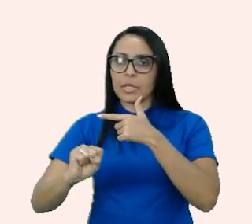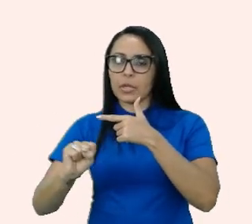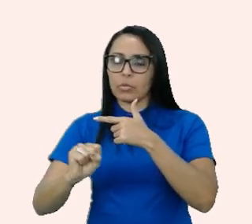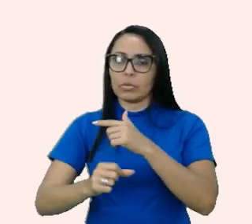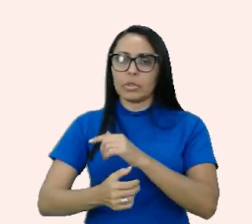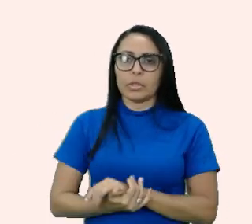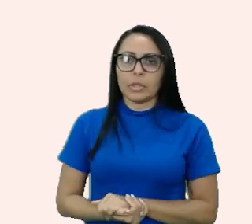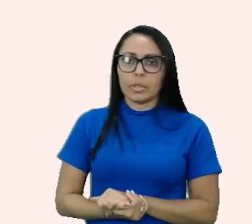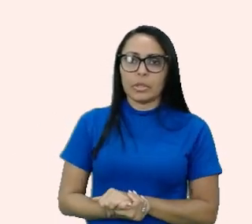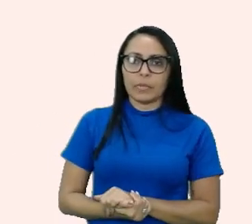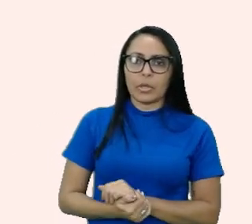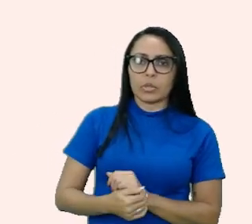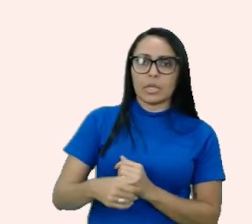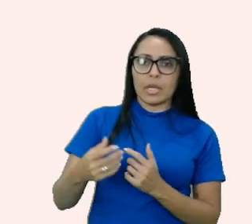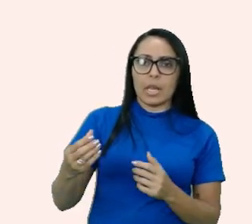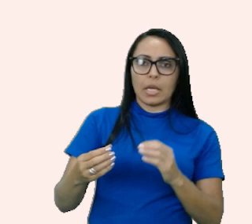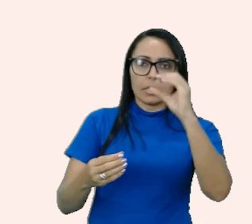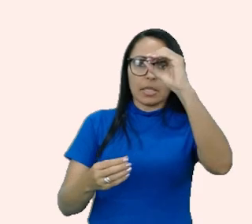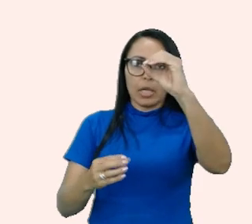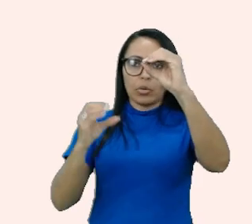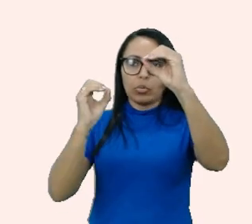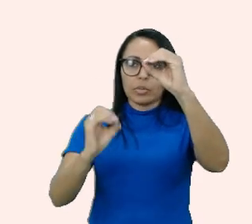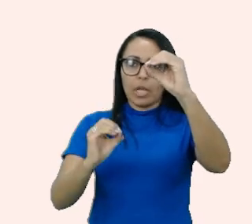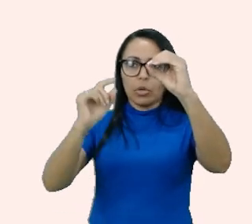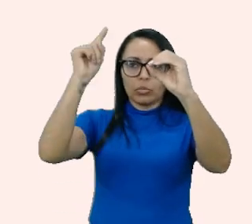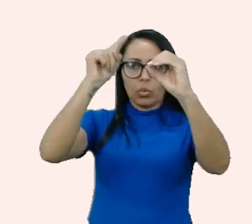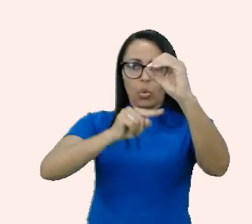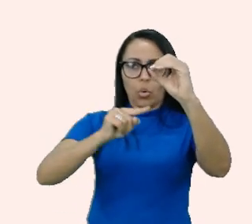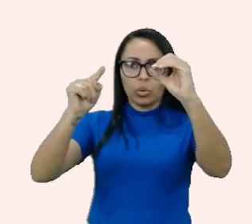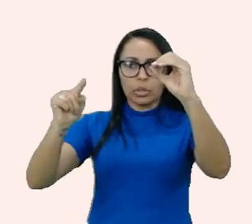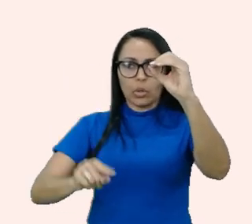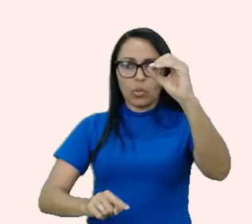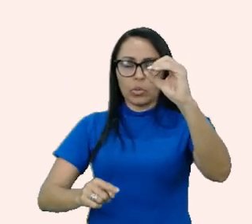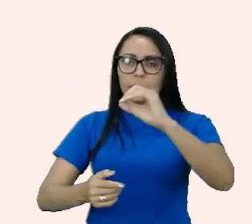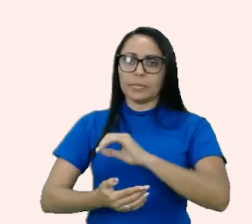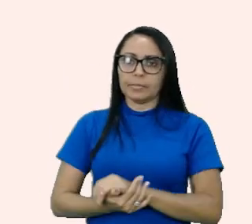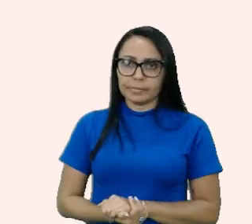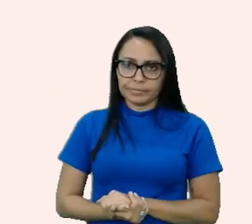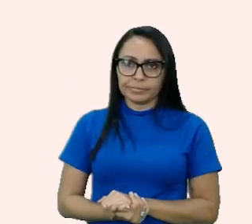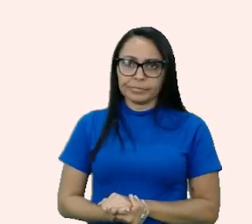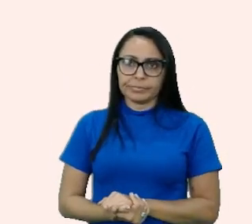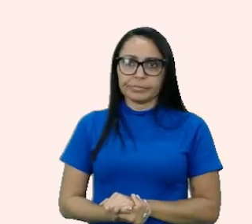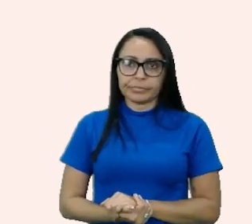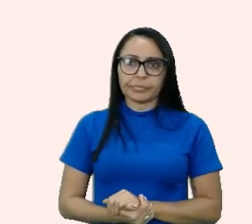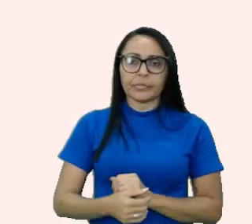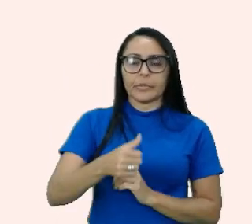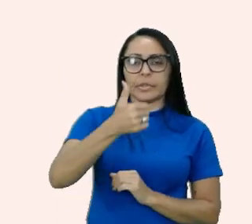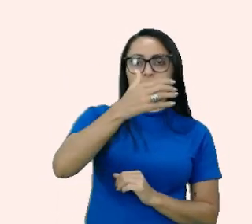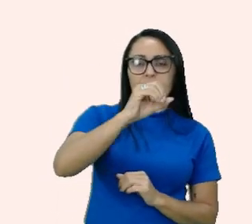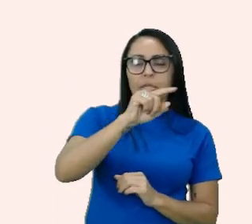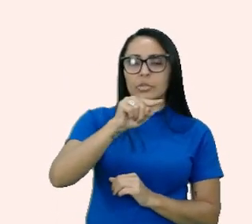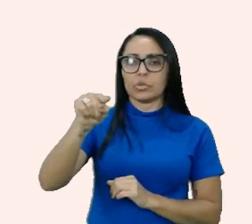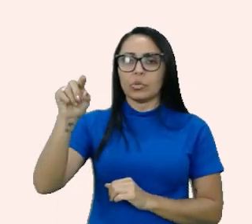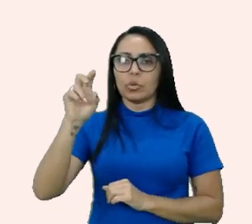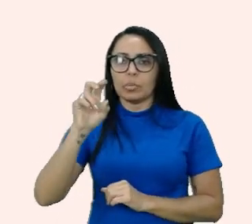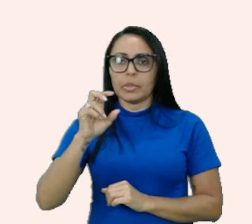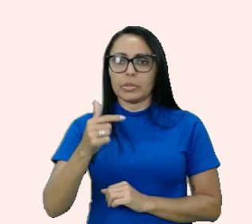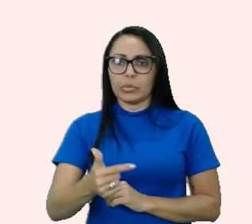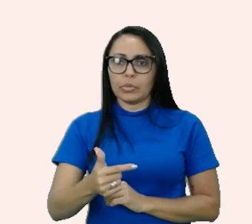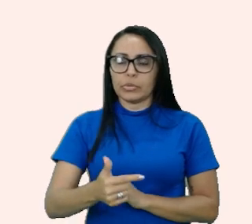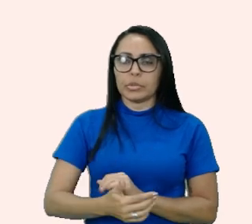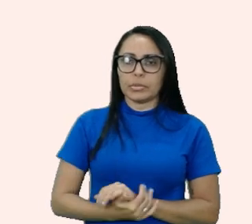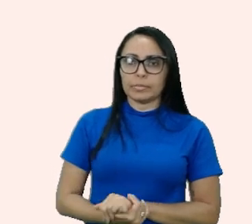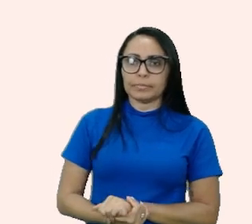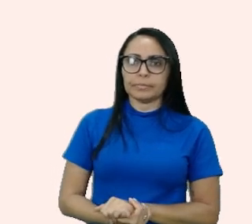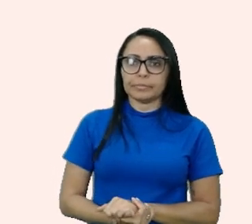Vou cancelar os zeros, ou simplificando a fração, dividindo-as por 10. E aí eu tenho 10 sobre 2. Muito bem.